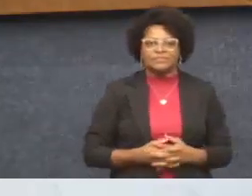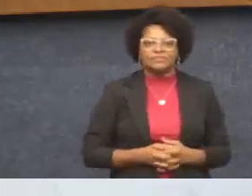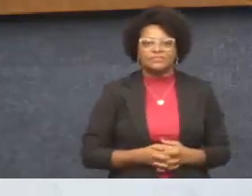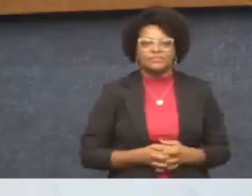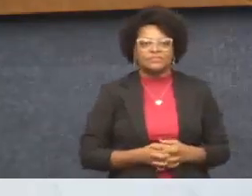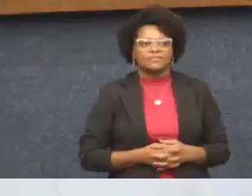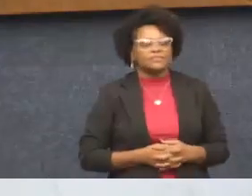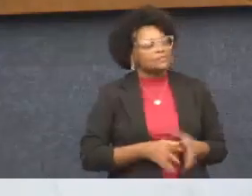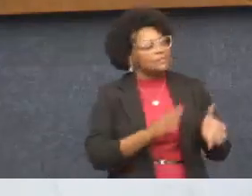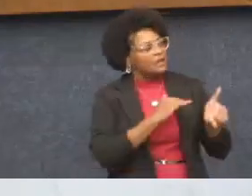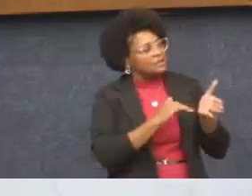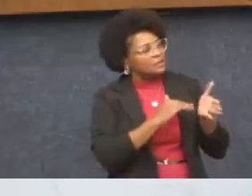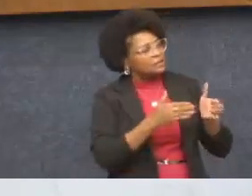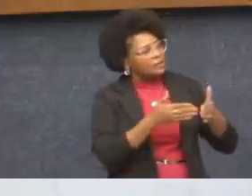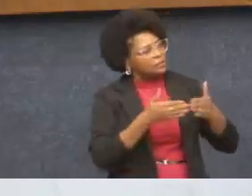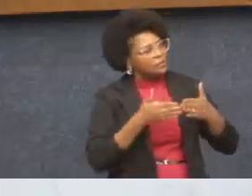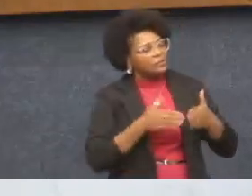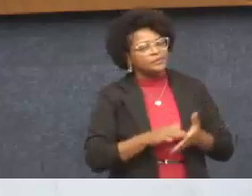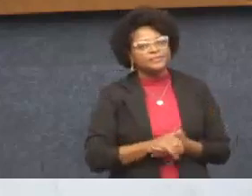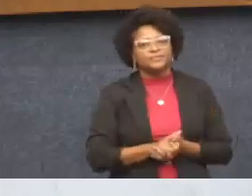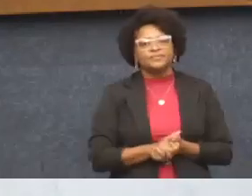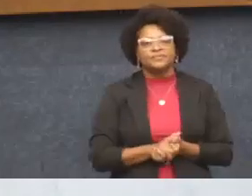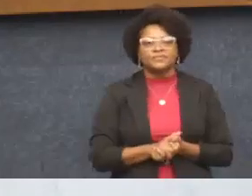Senhor secretário, por favor.